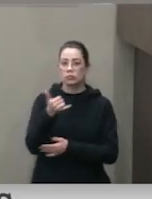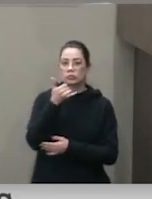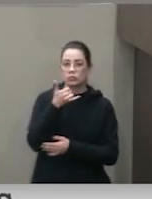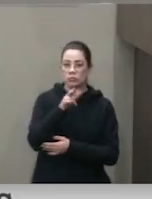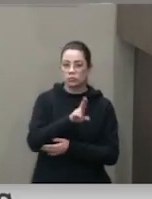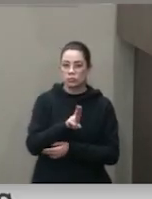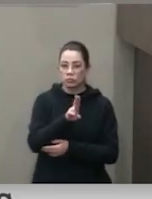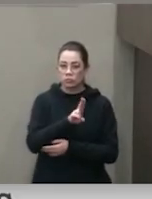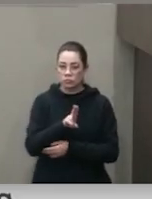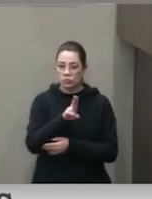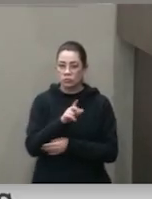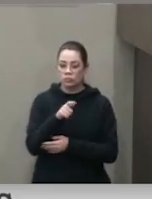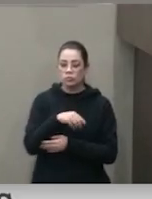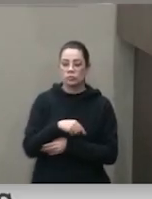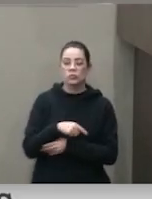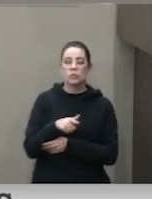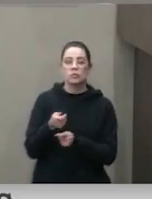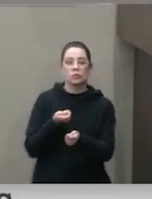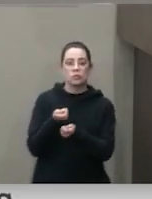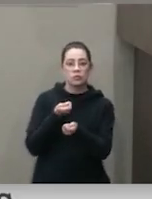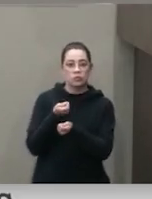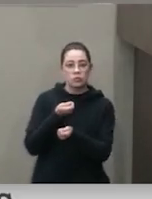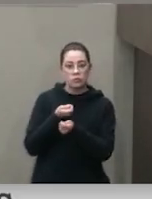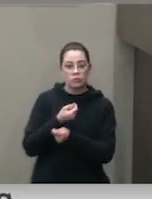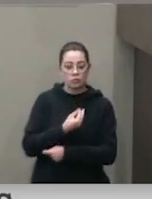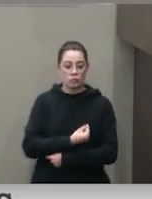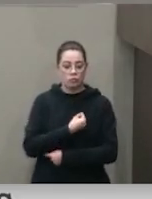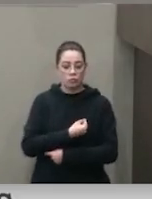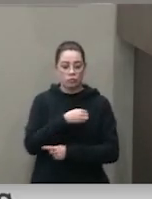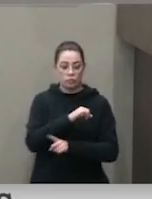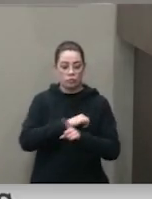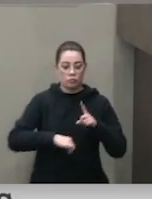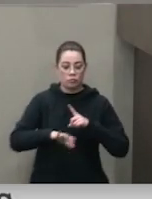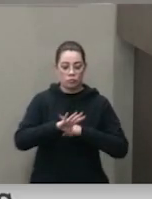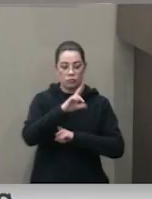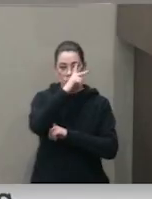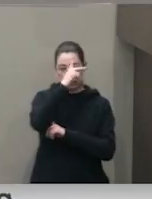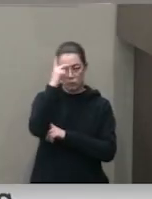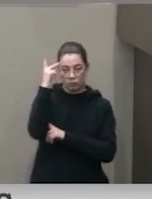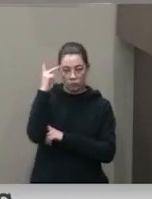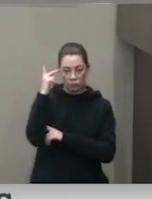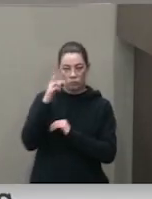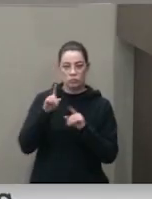que monitorem o convívio social das